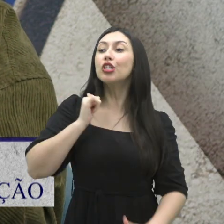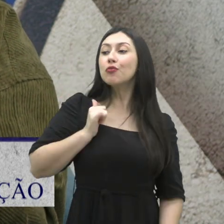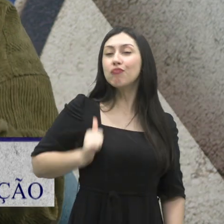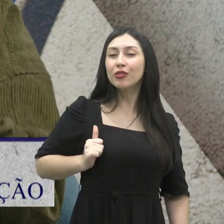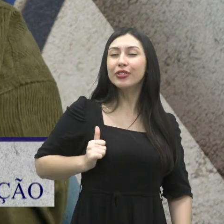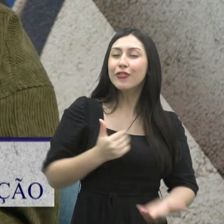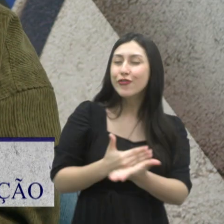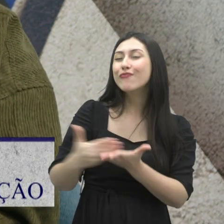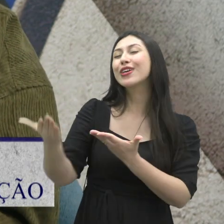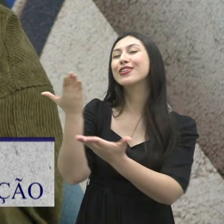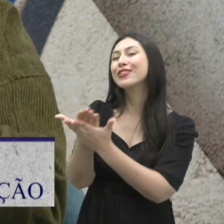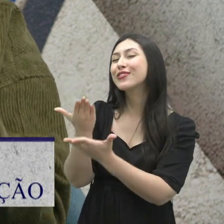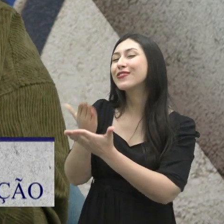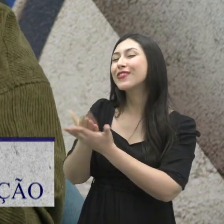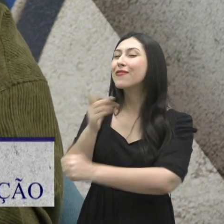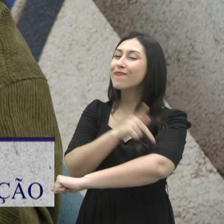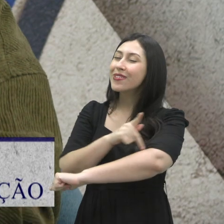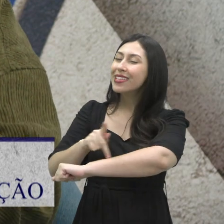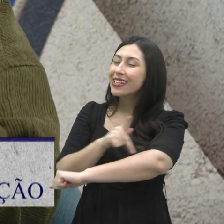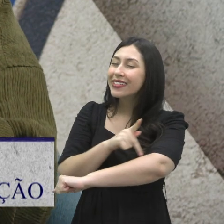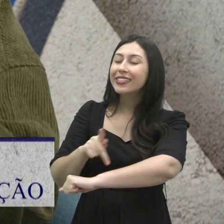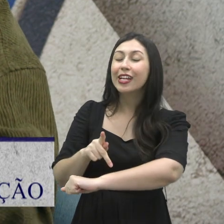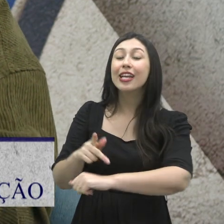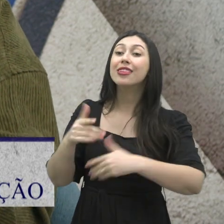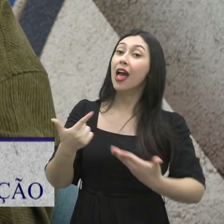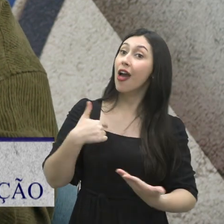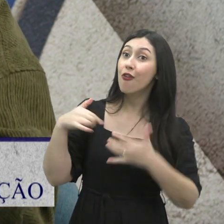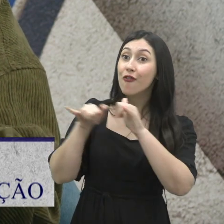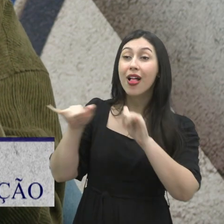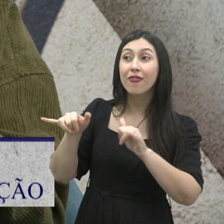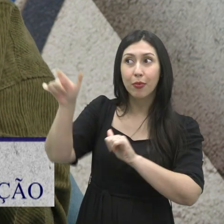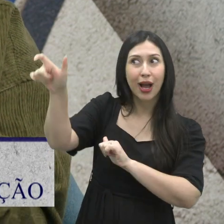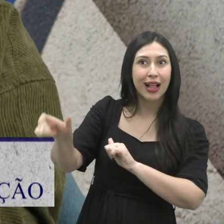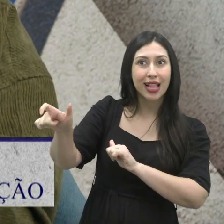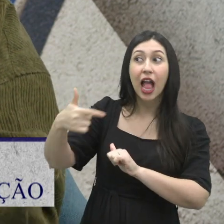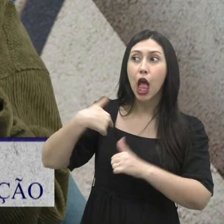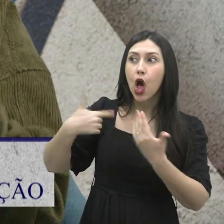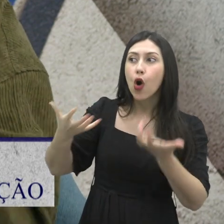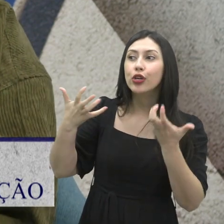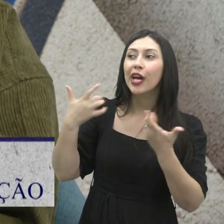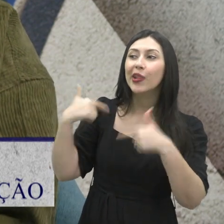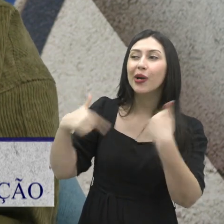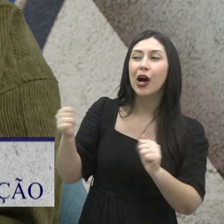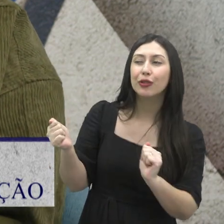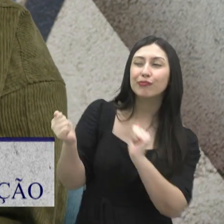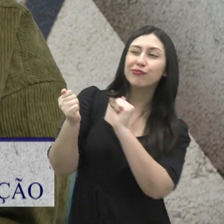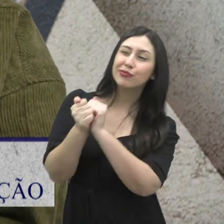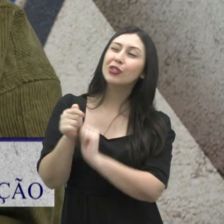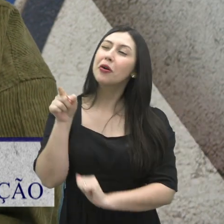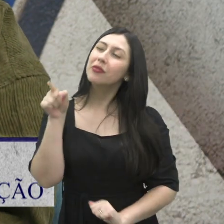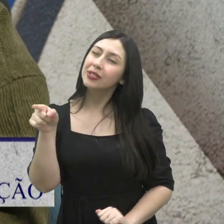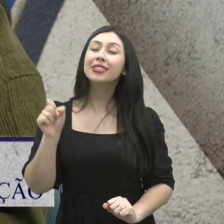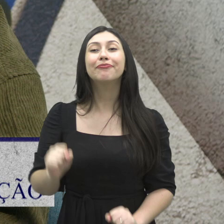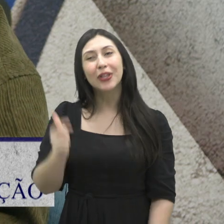a cursar pedagogia por conta dela. Então eu falava para ela assim, que eu vou fazer pedagogia para poder trabalhar junto com você.